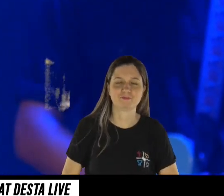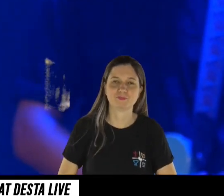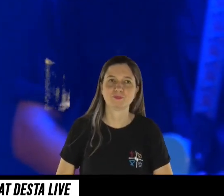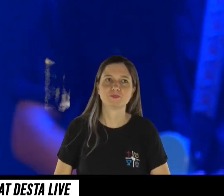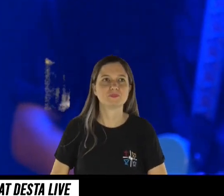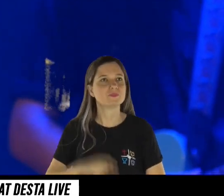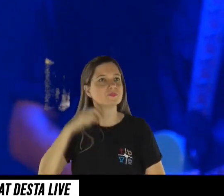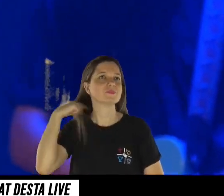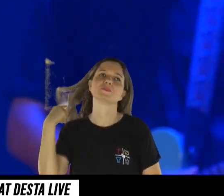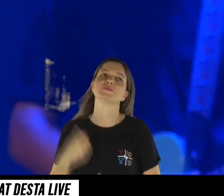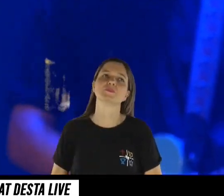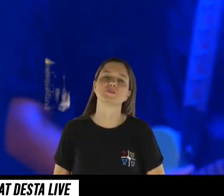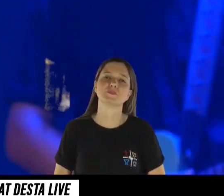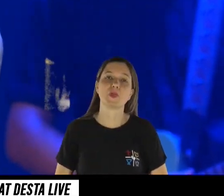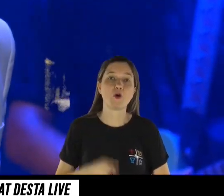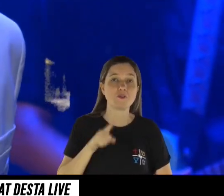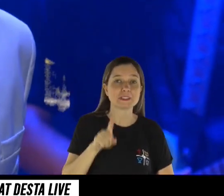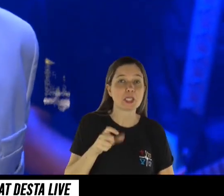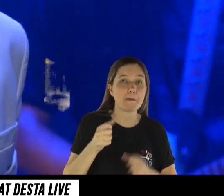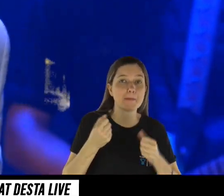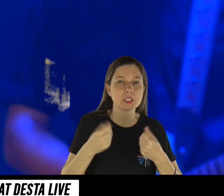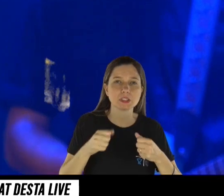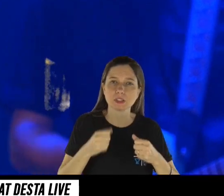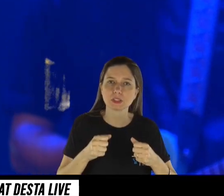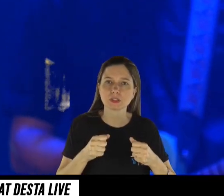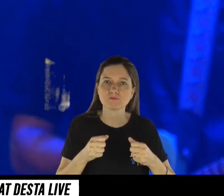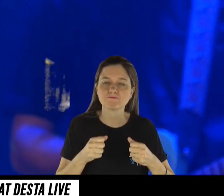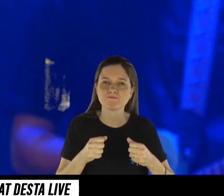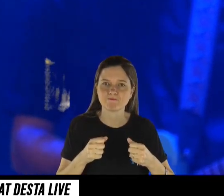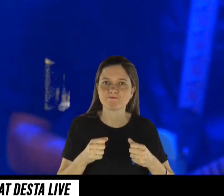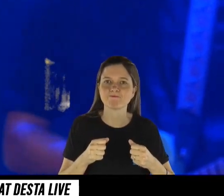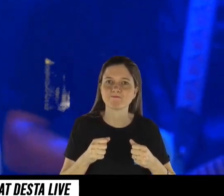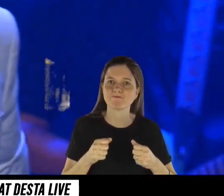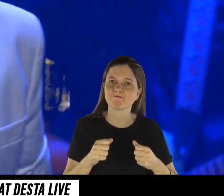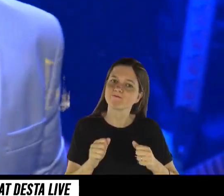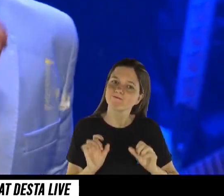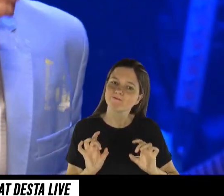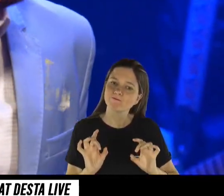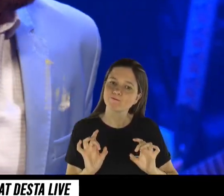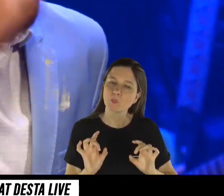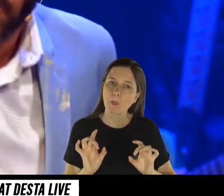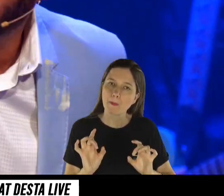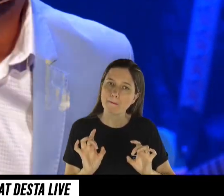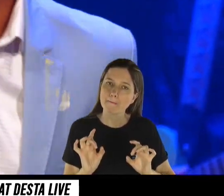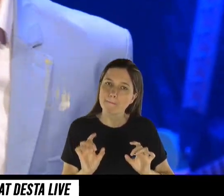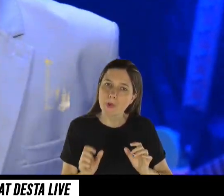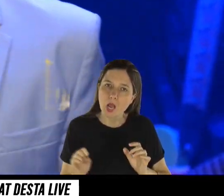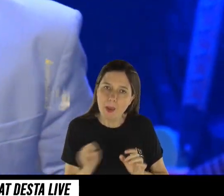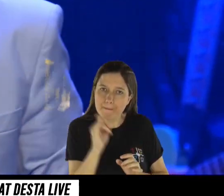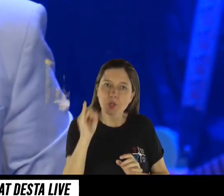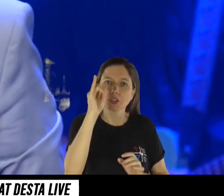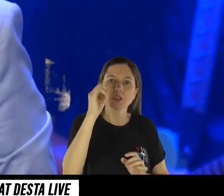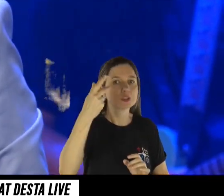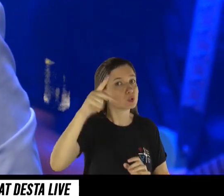Você tem que ter como prioridade da sua vida. Eu tenho que ter como prioridade da minha vida o